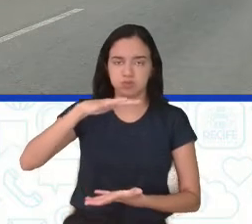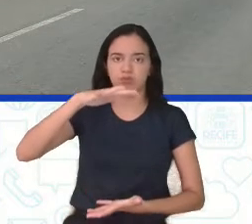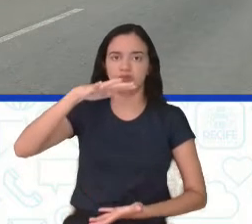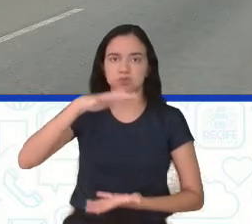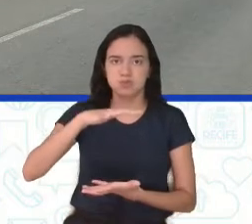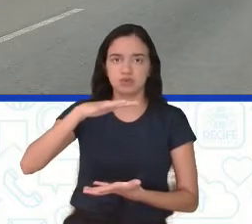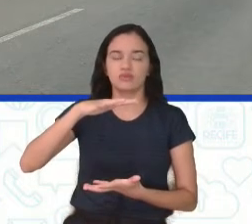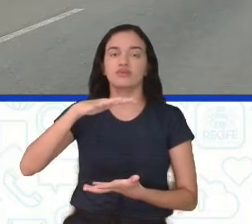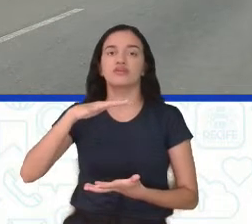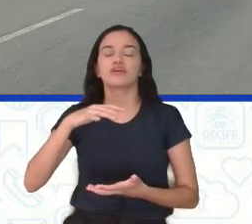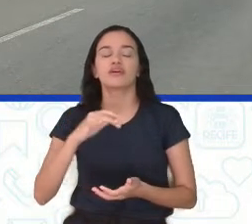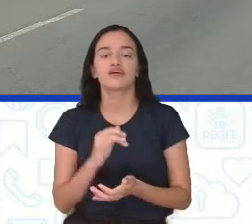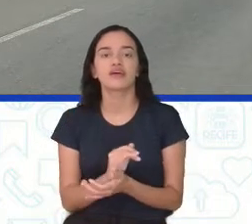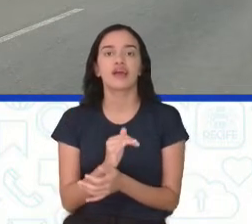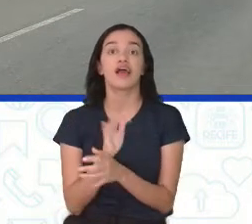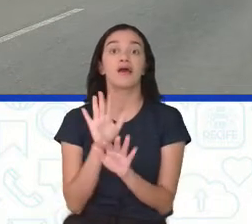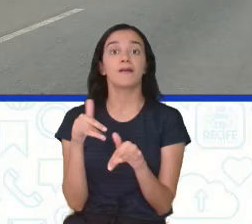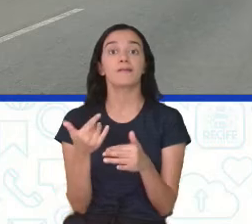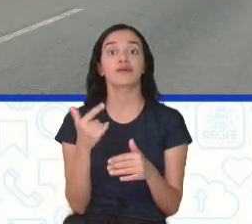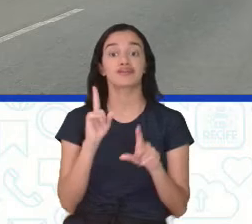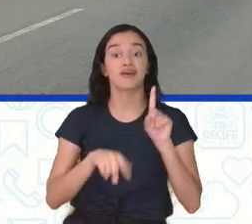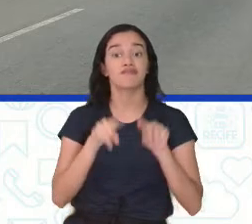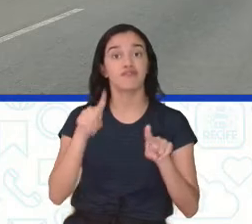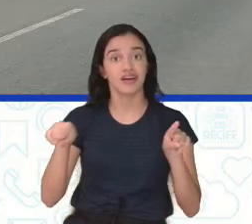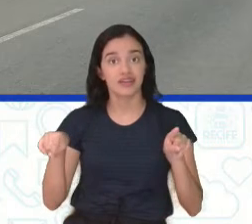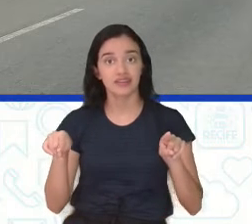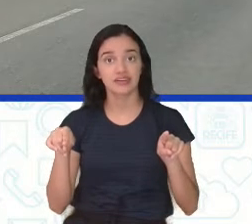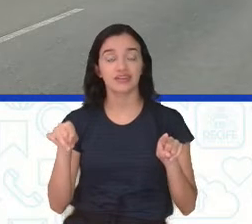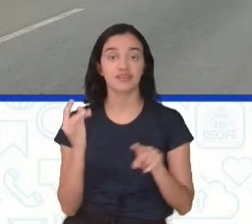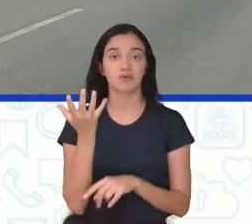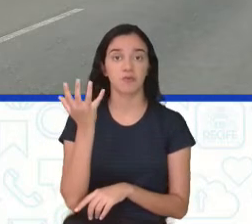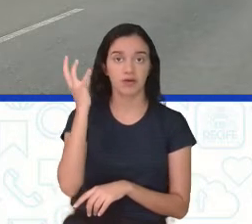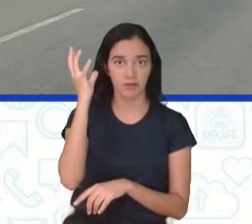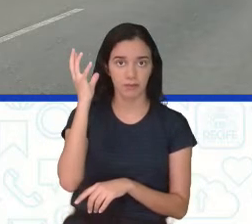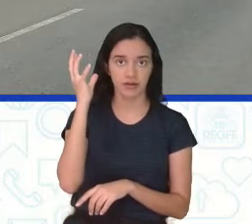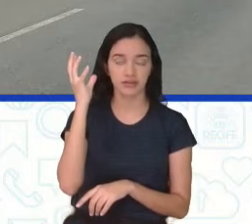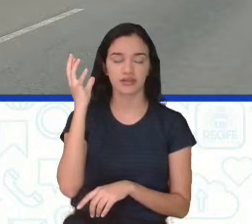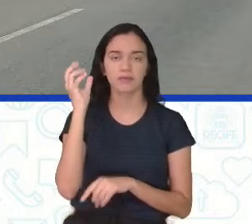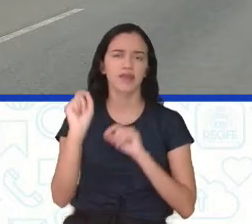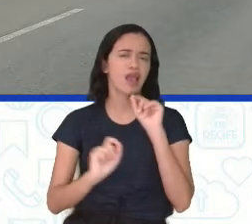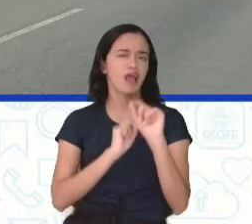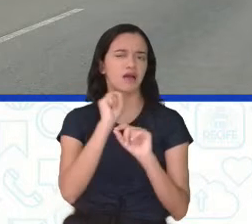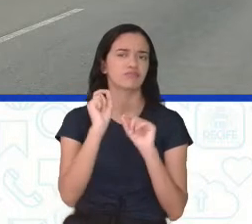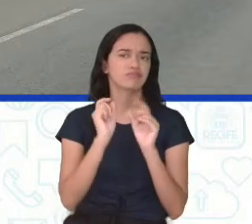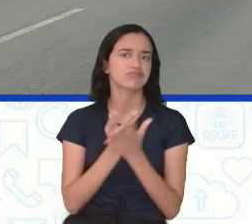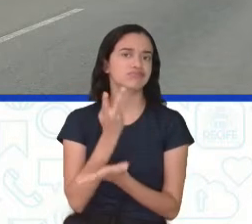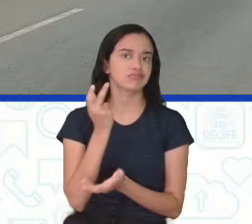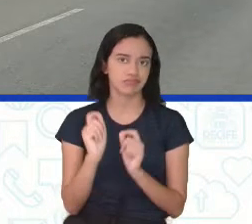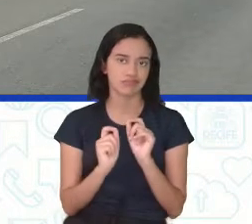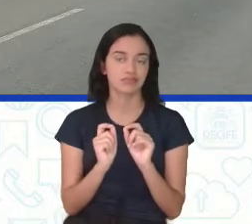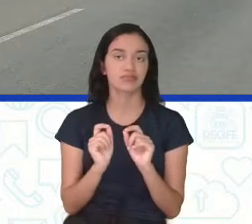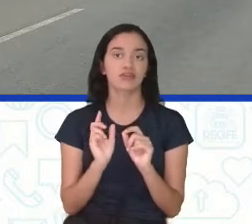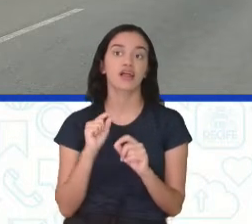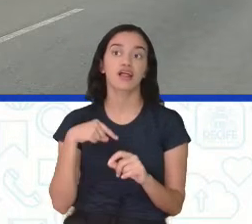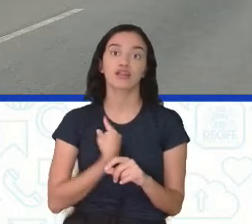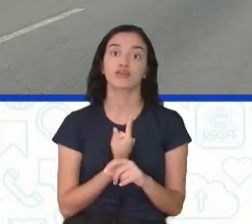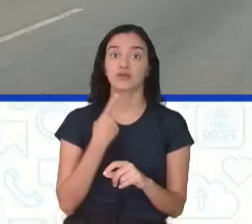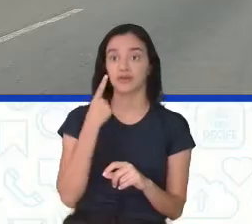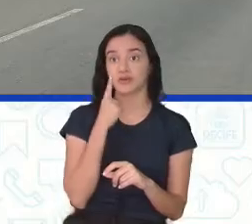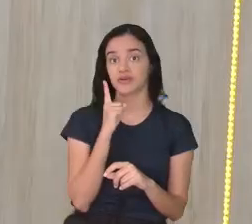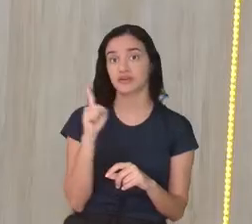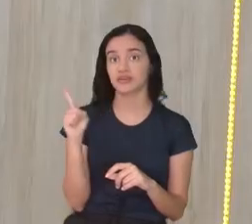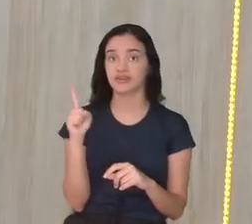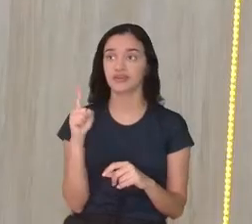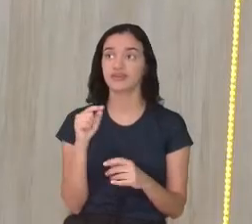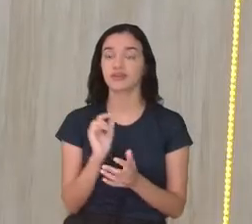atmosférica afetando justamente nessa variação climática. O que que acontece? Nós temos aqui o globo terrestre,